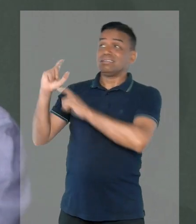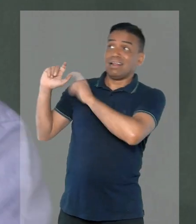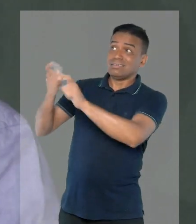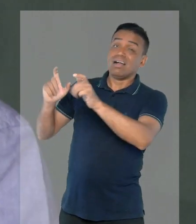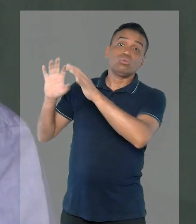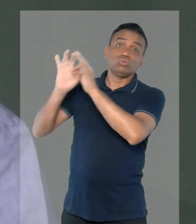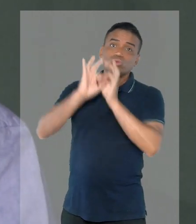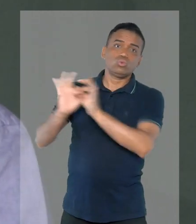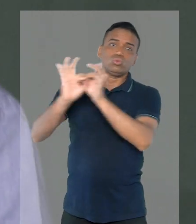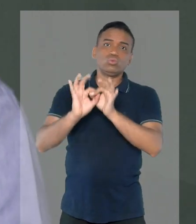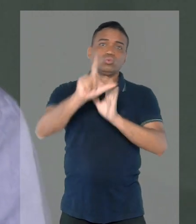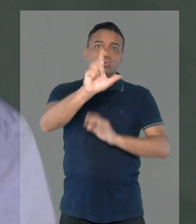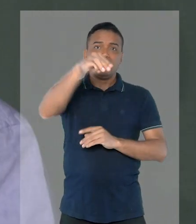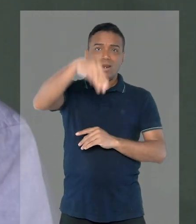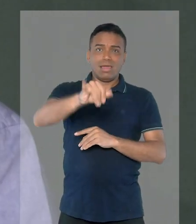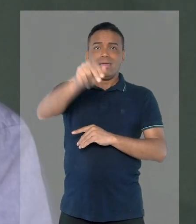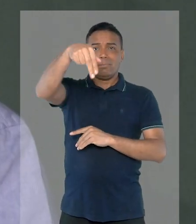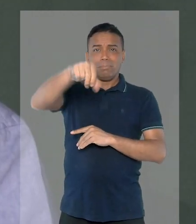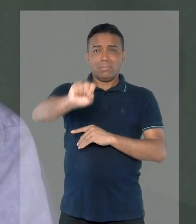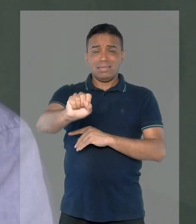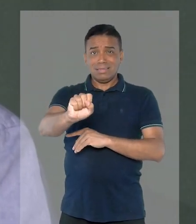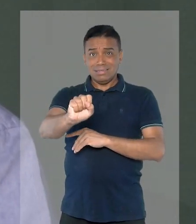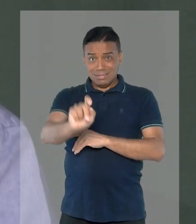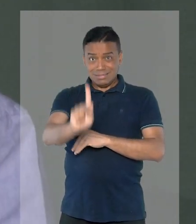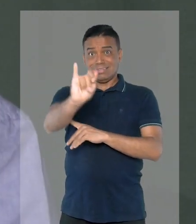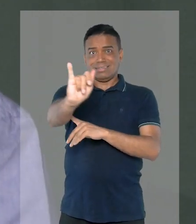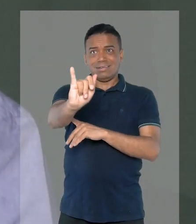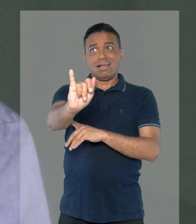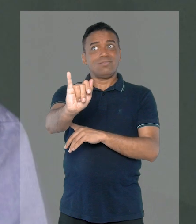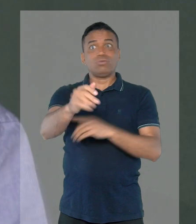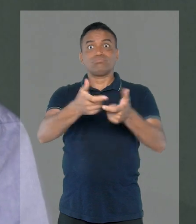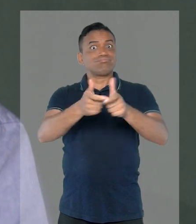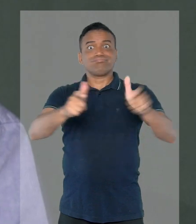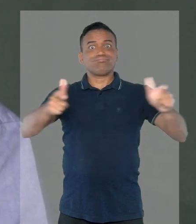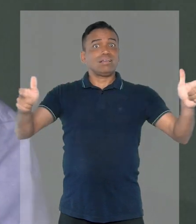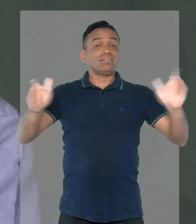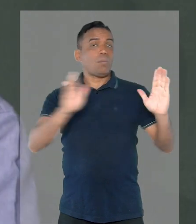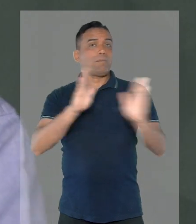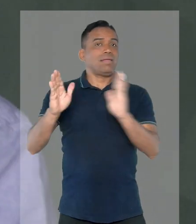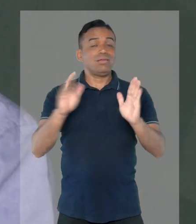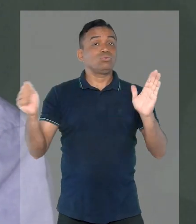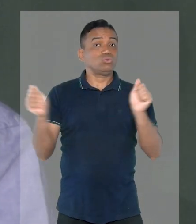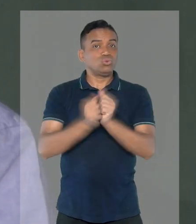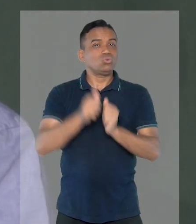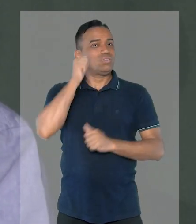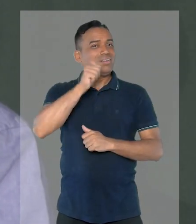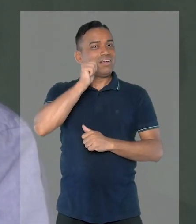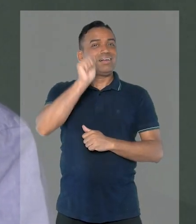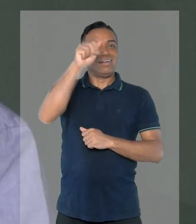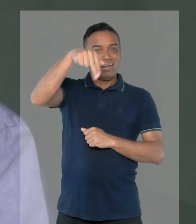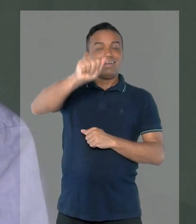junto com o Leminski. Enfim, o objeto foi crescendo, assim, né? Eu acho que nesse período também tem muita conversa com a Ana Elisa Ribeiro,